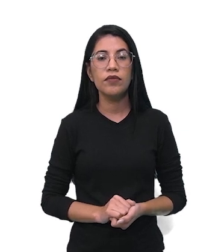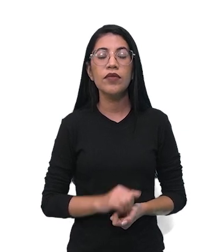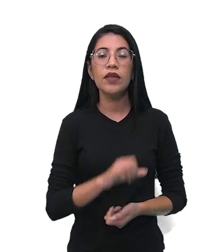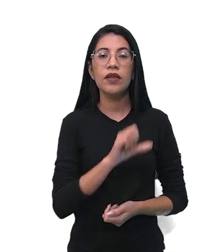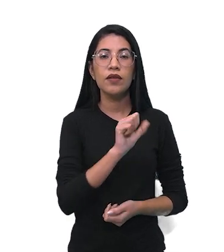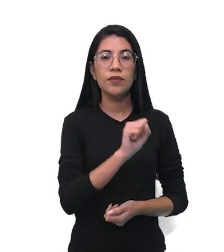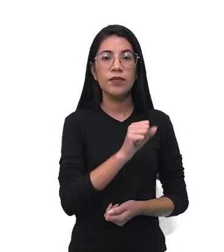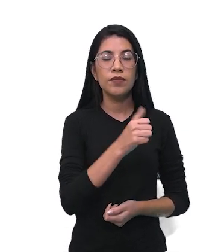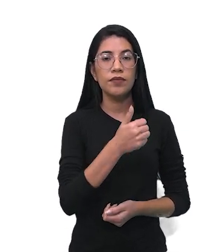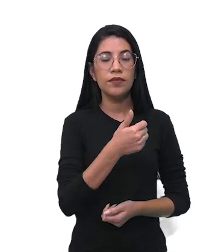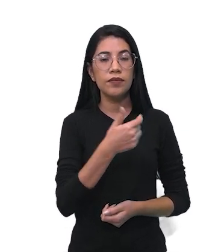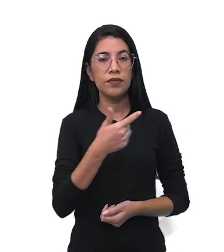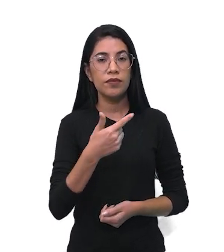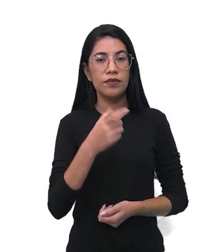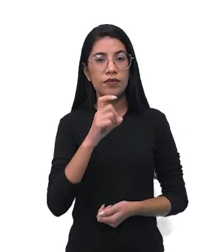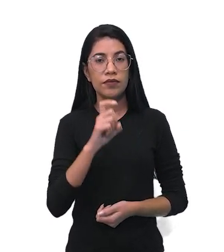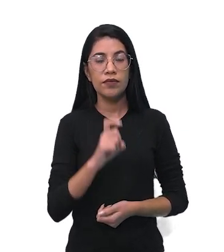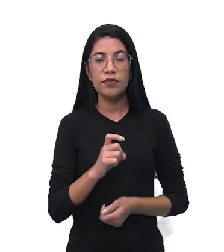812x igual